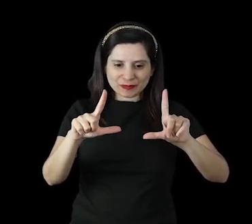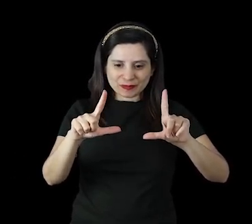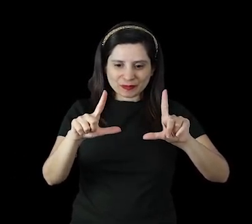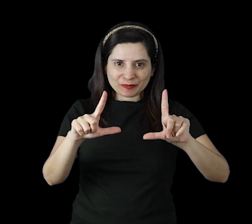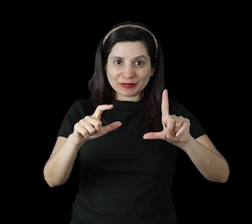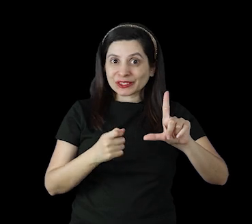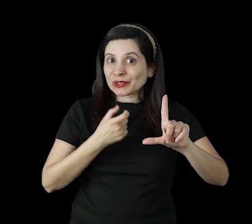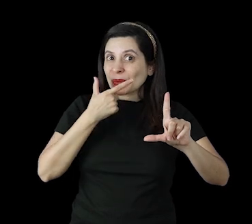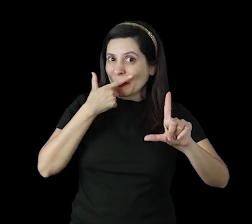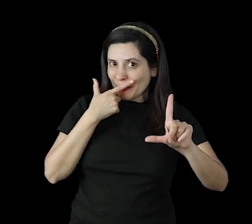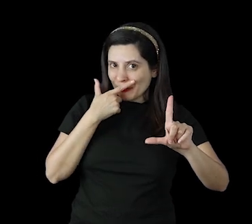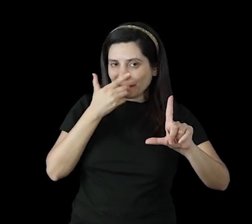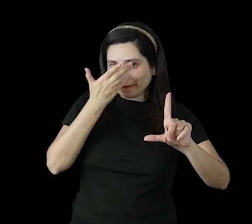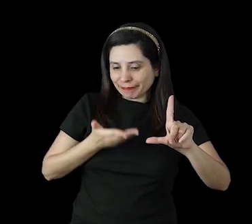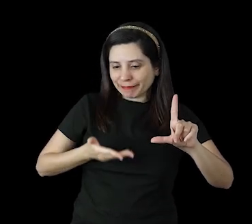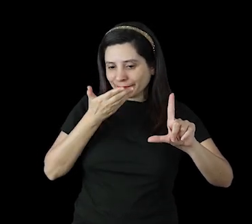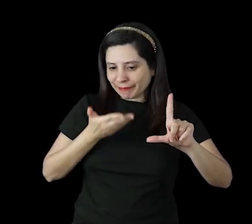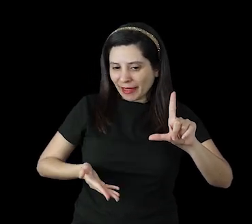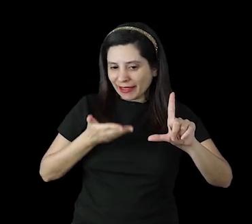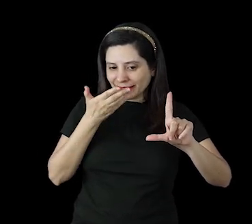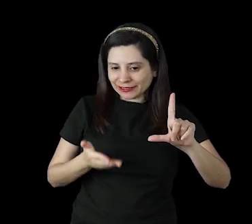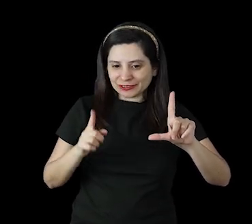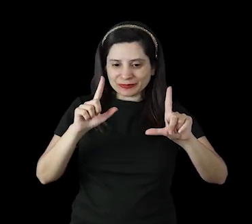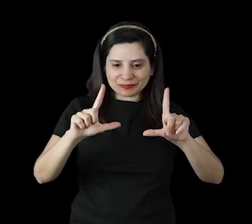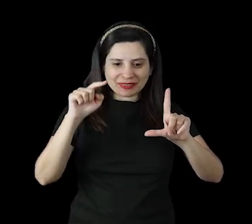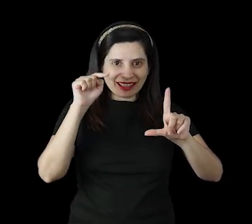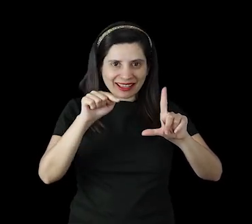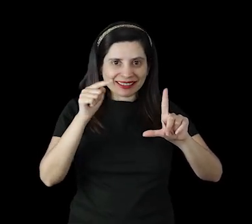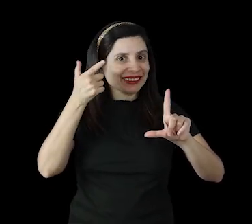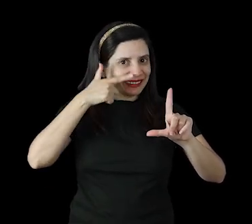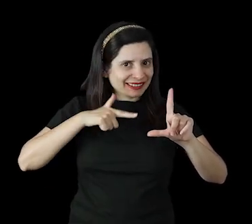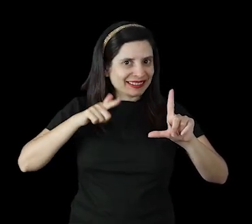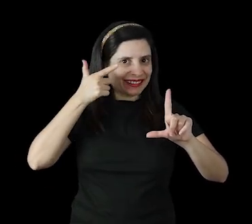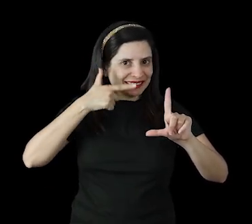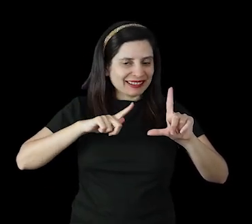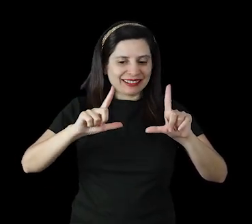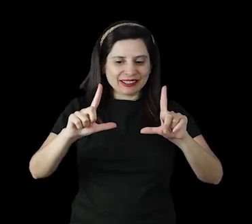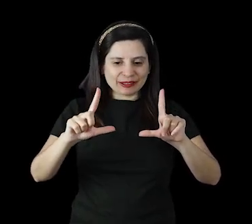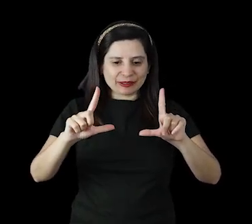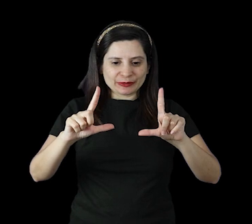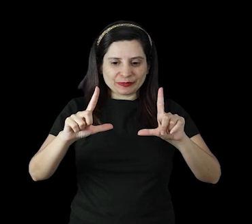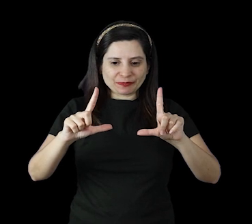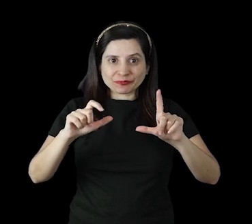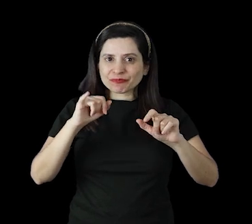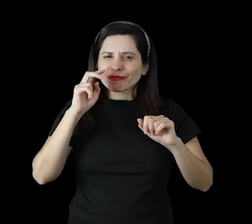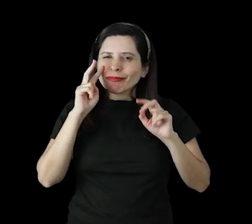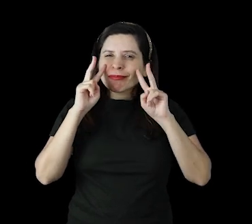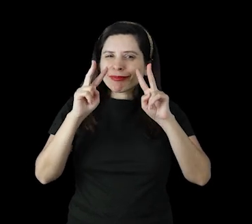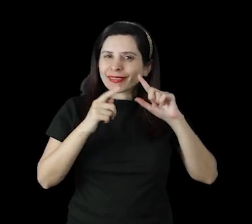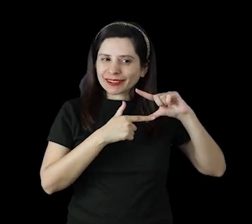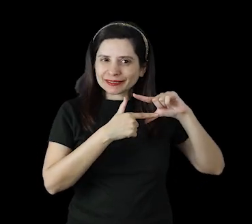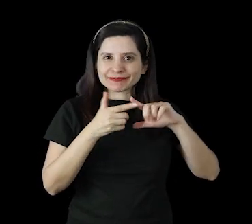de comédia o personagem só perde, e aqui ele só ganha. Se a gente vê um arco clássico,